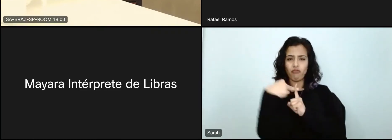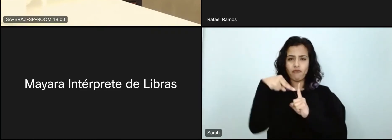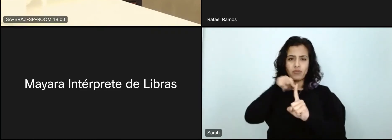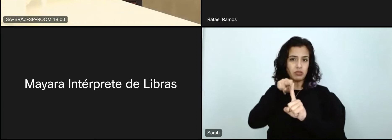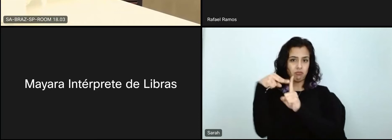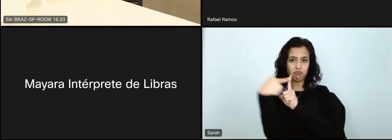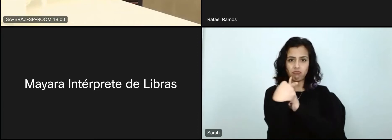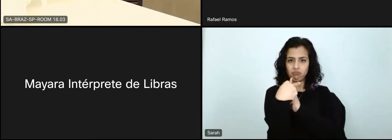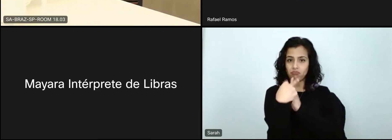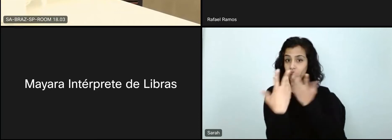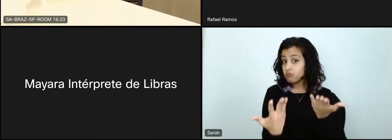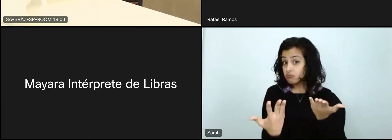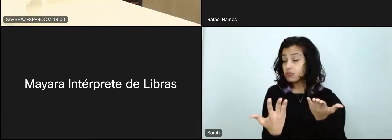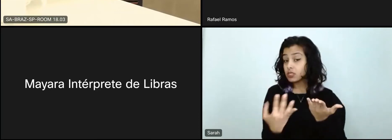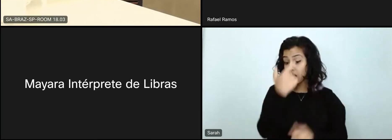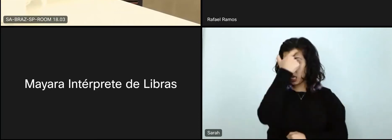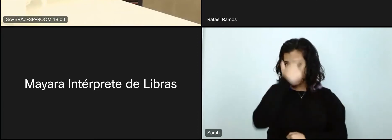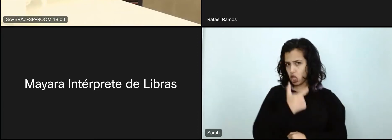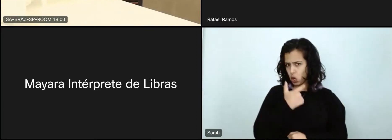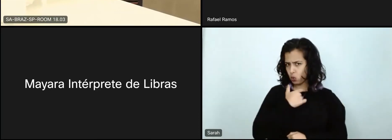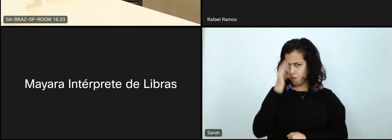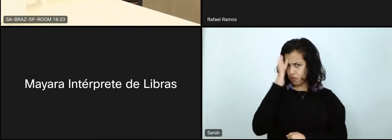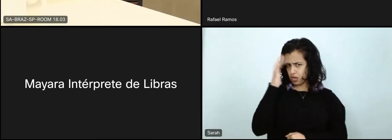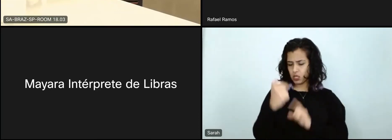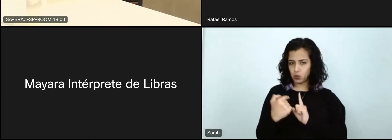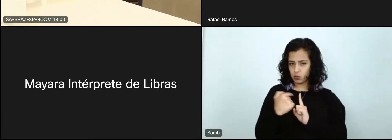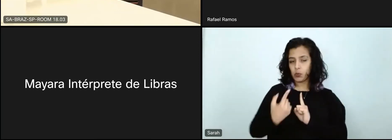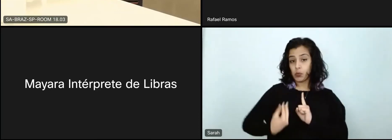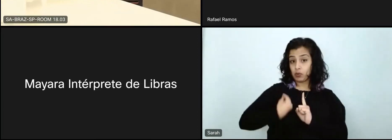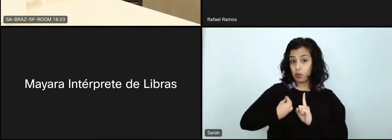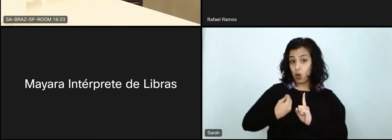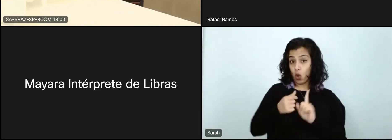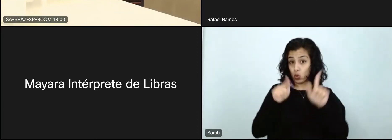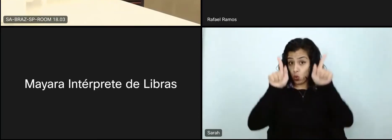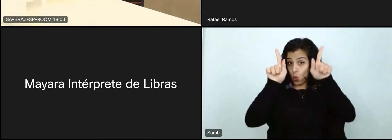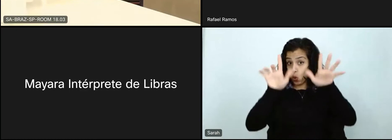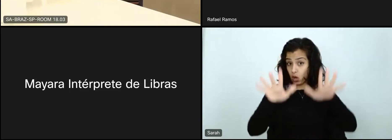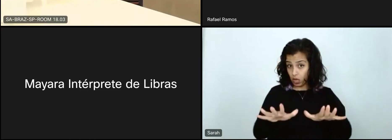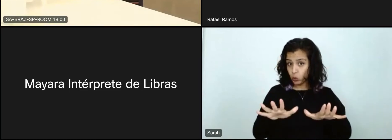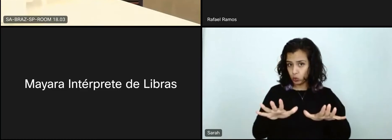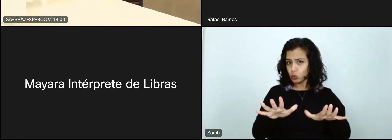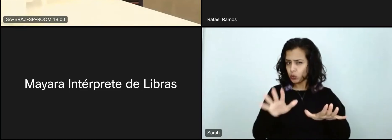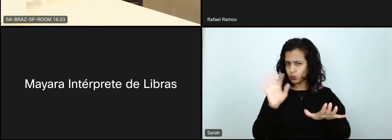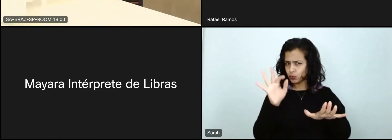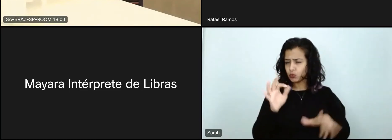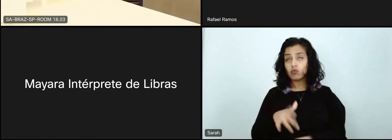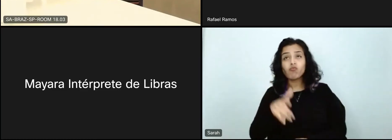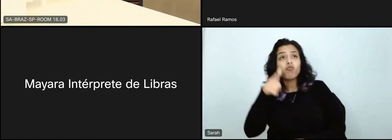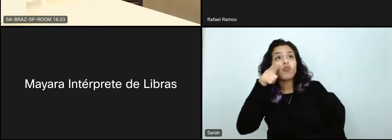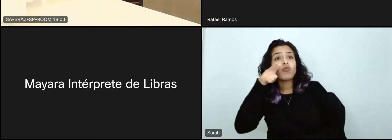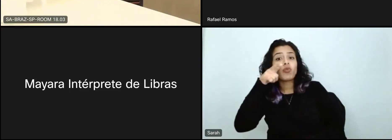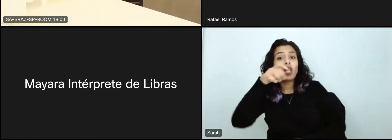Bárbara, posso. Tô, eu que moro, morava em Guarulhos, abro a minha janela e acho que tô vendo a mesma coisa do Cauê que